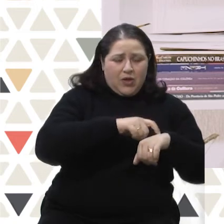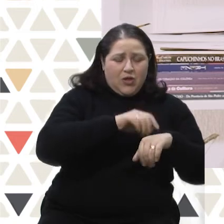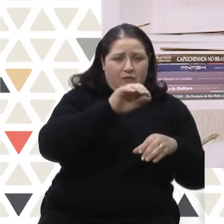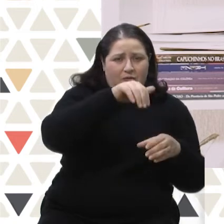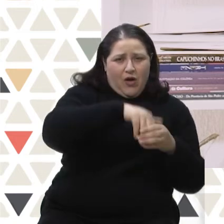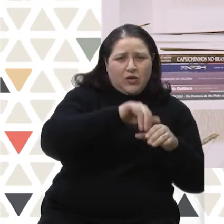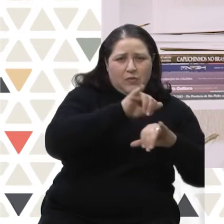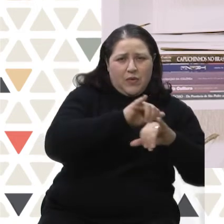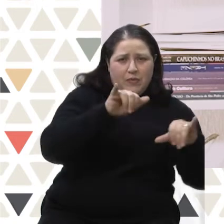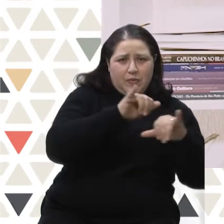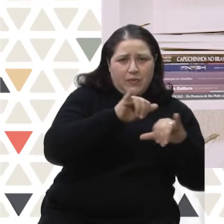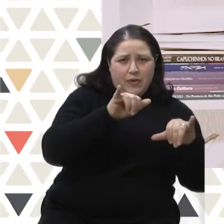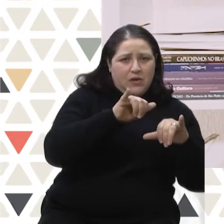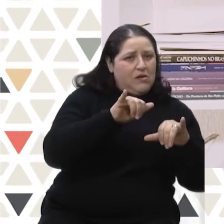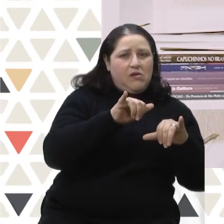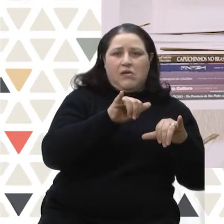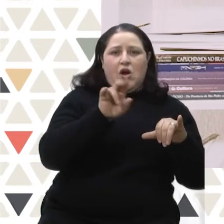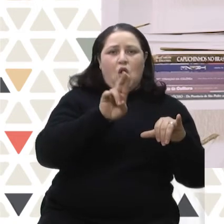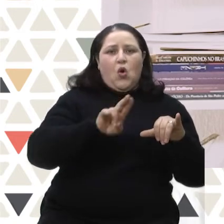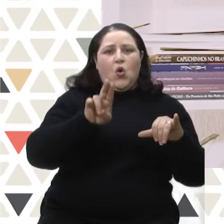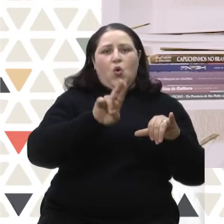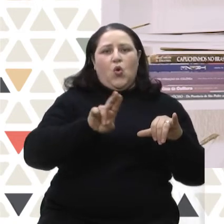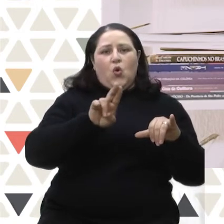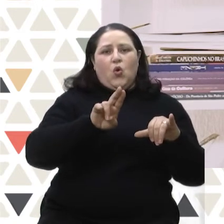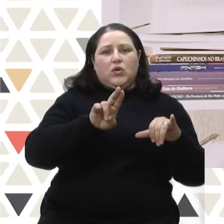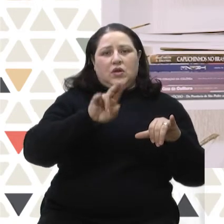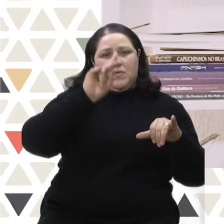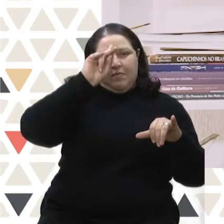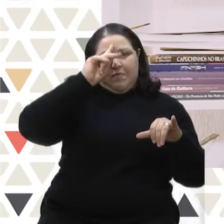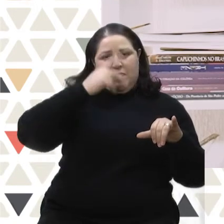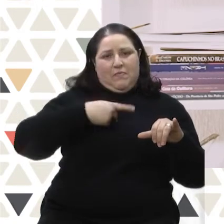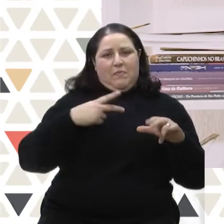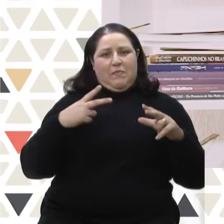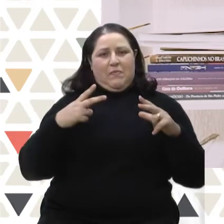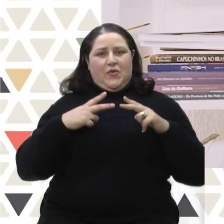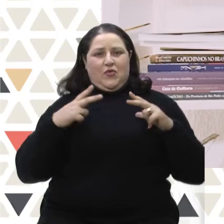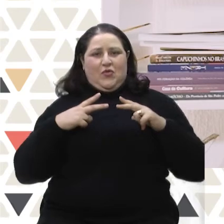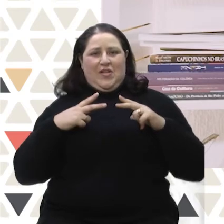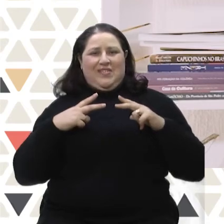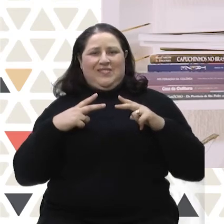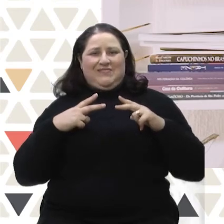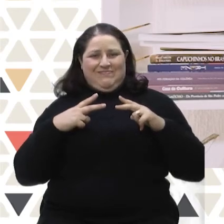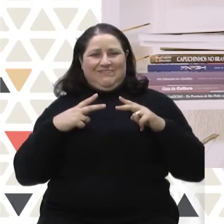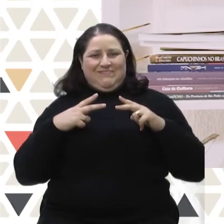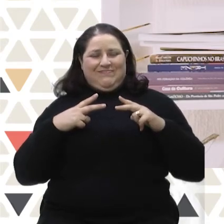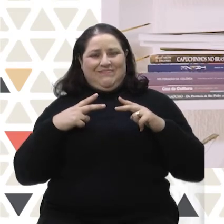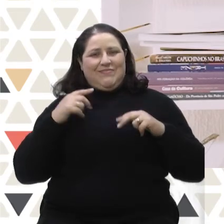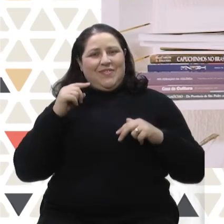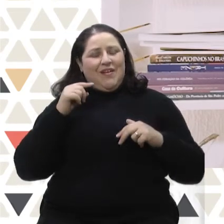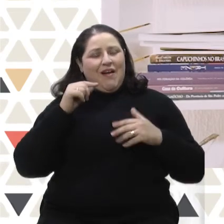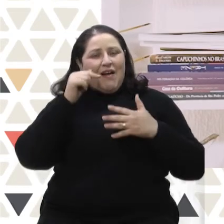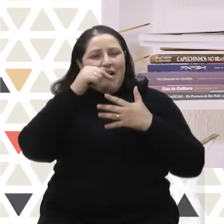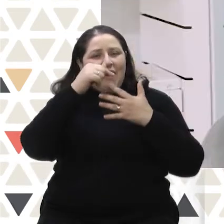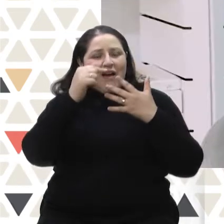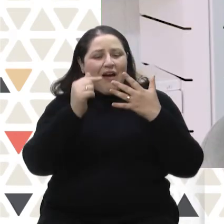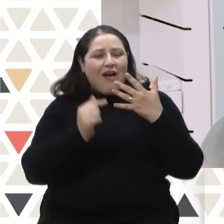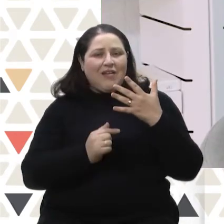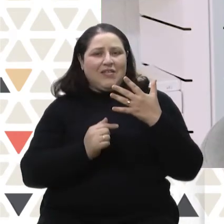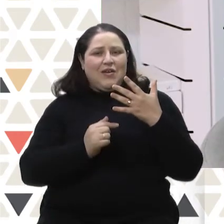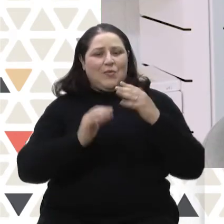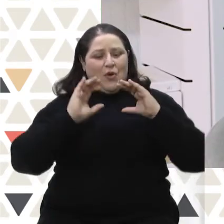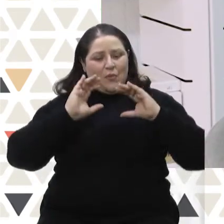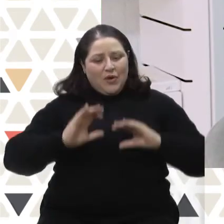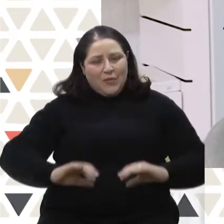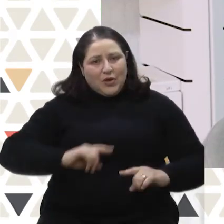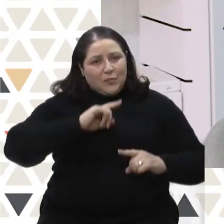as campanhas, para o momento eleitoral, mas que eles acabam sendo utilizados para benefício próprio, de forma privada. Para cada